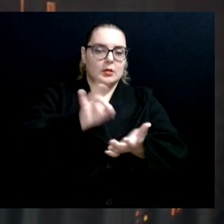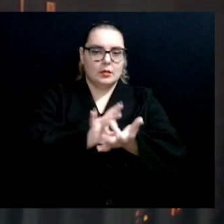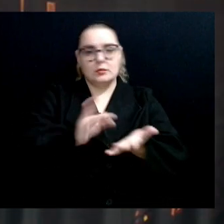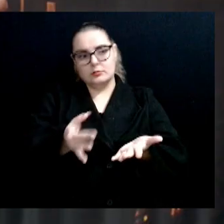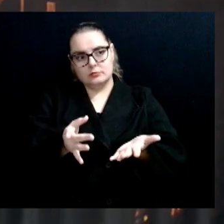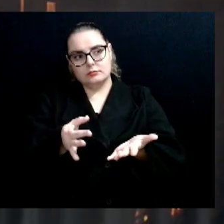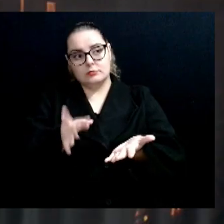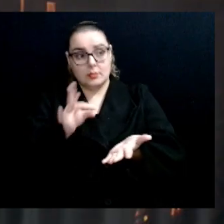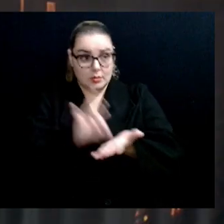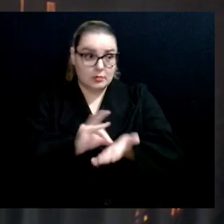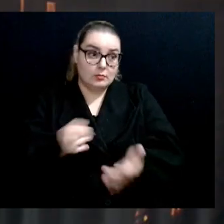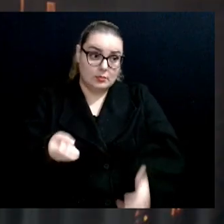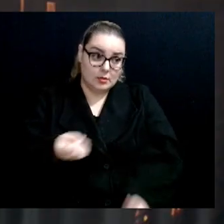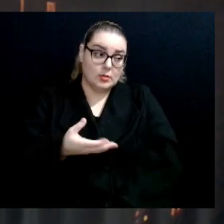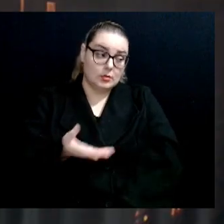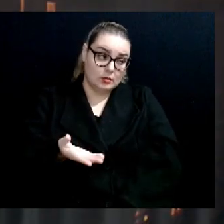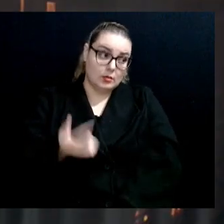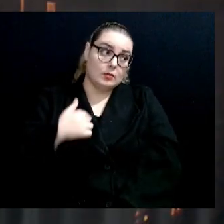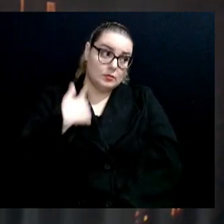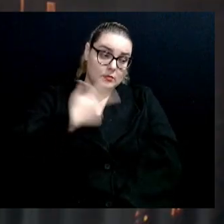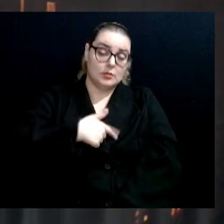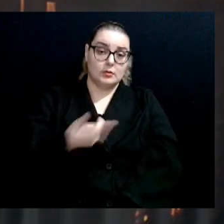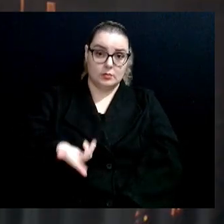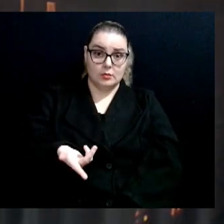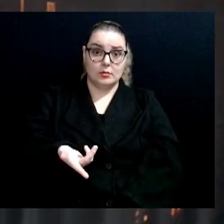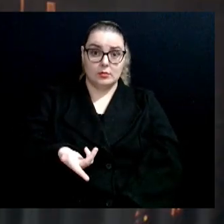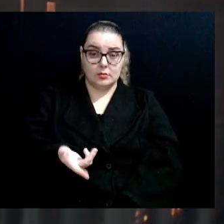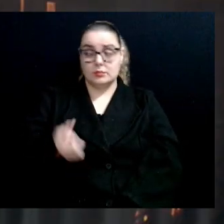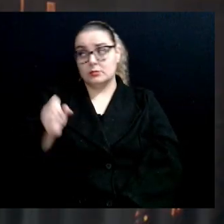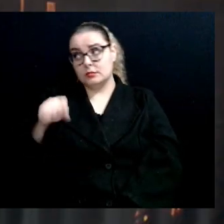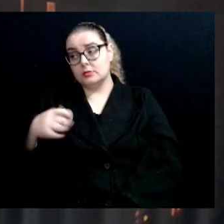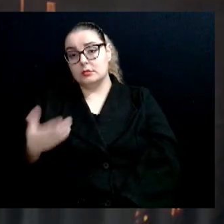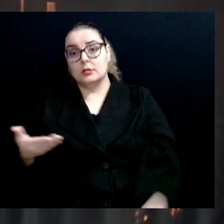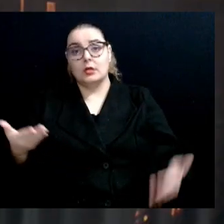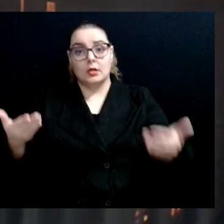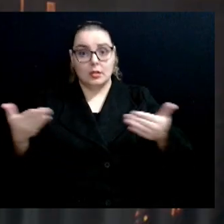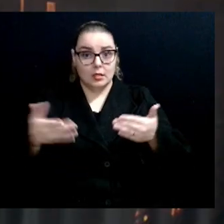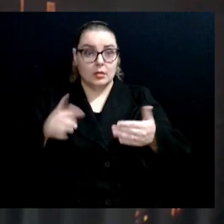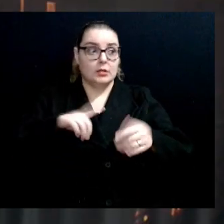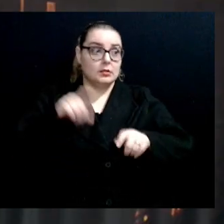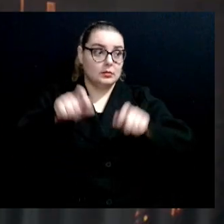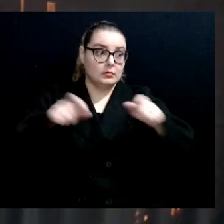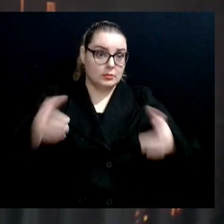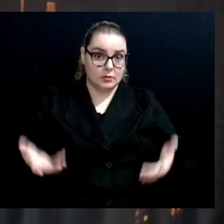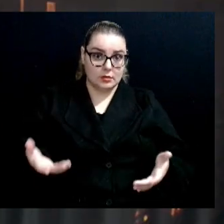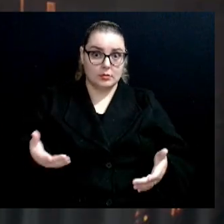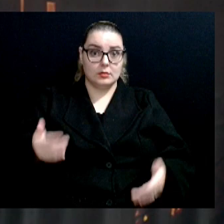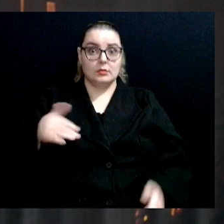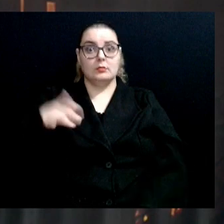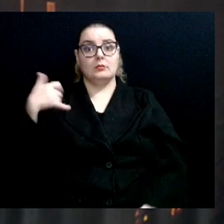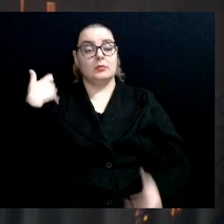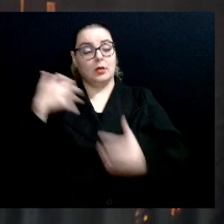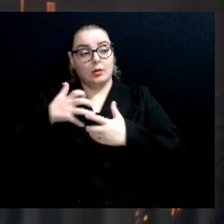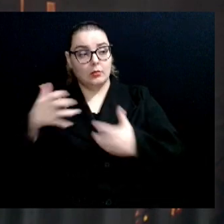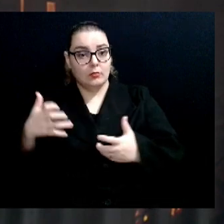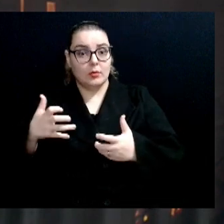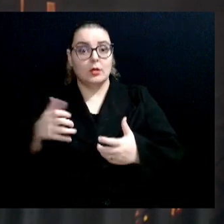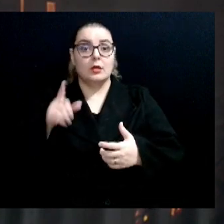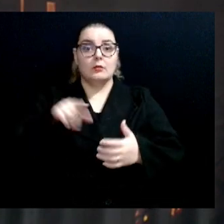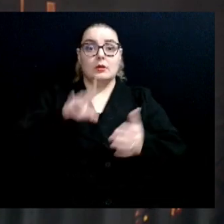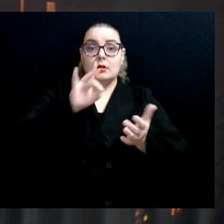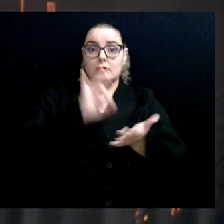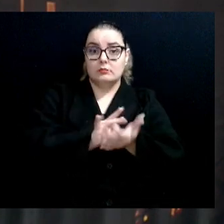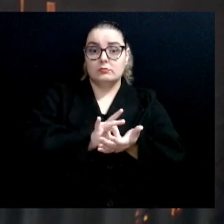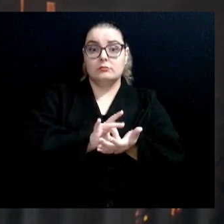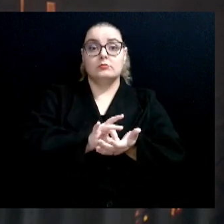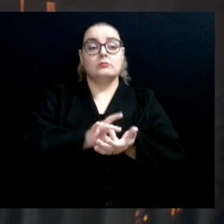nova para nós, né? Nós estamos agora tendo pessoas mais idosas e vai ser uma realidade mais presente